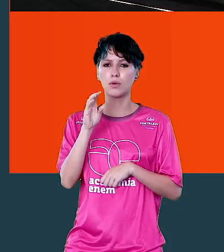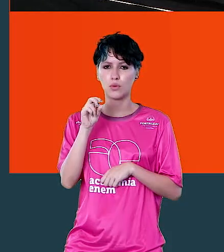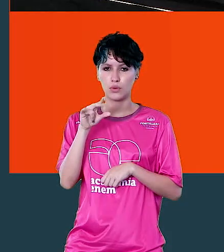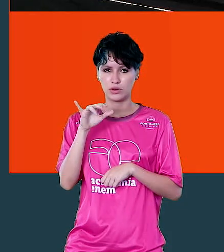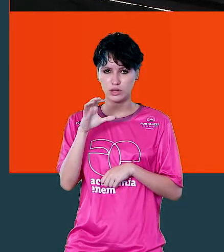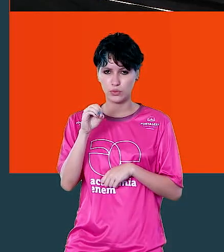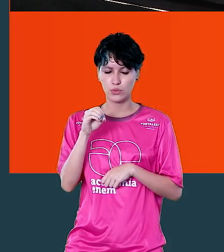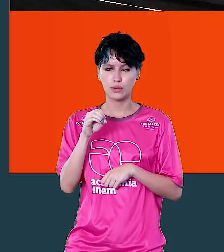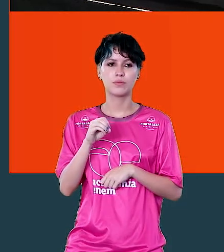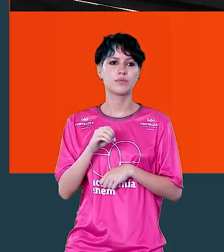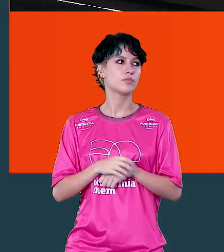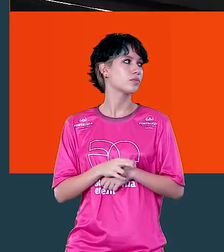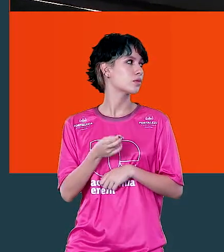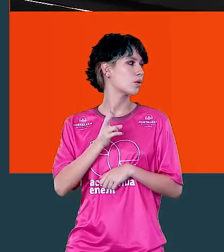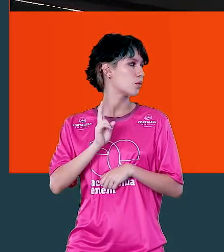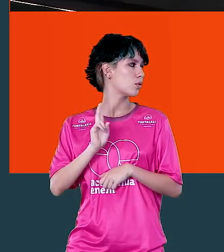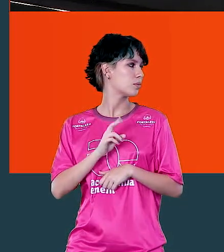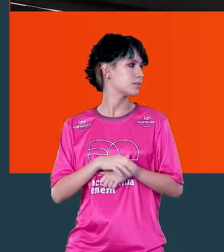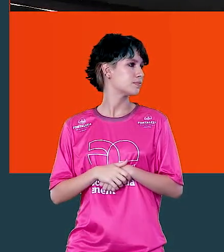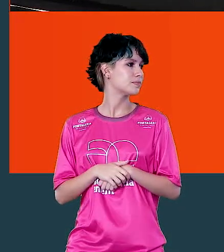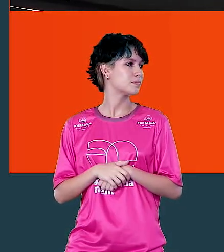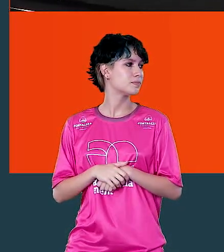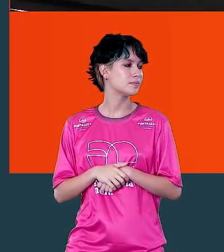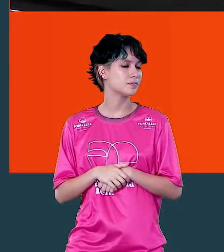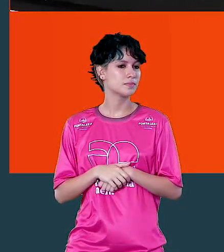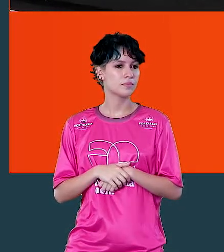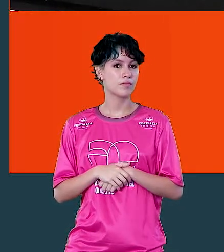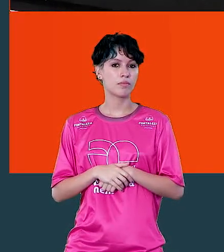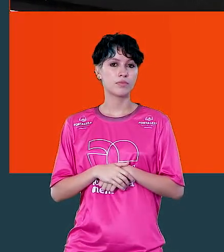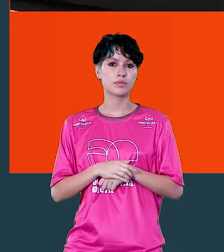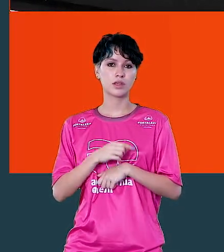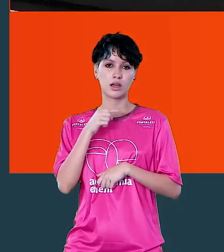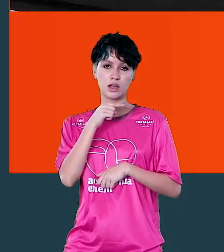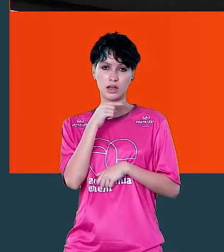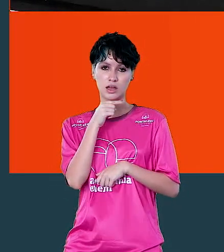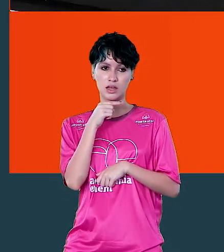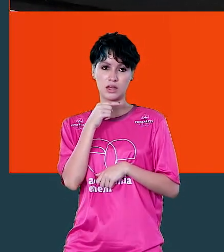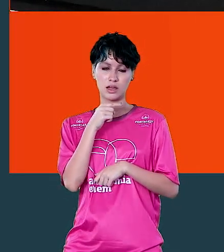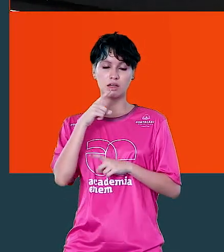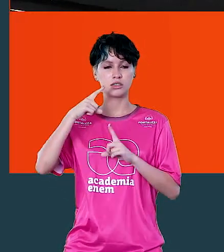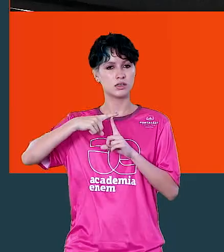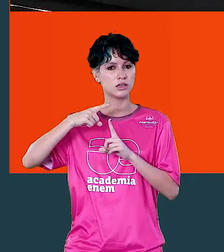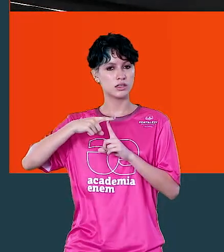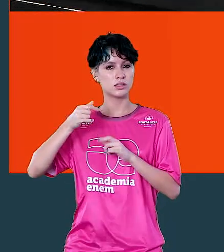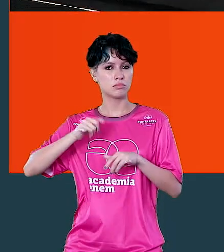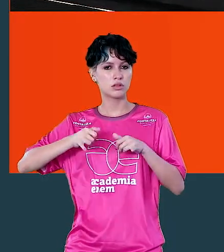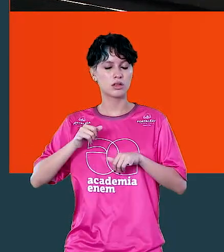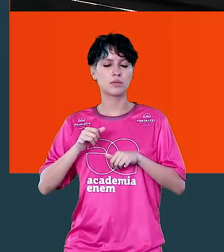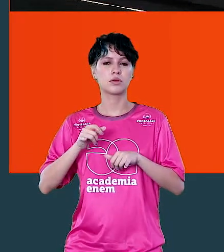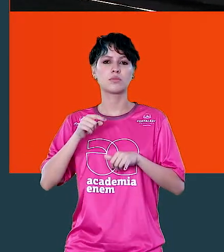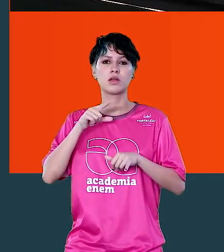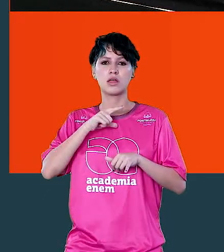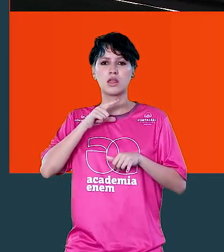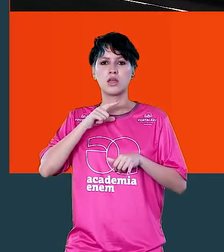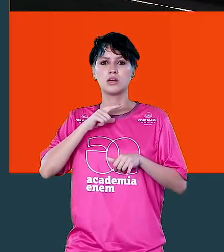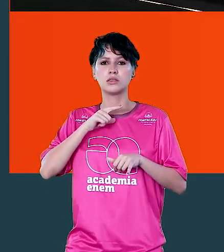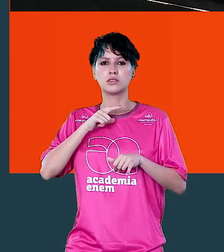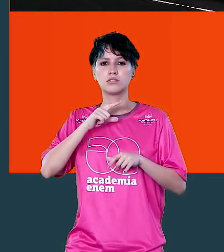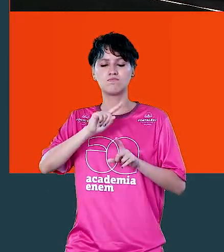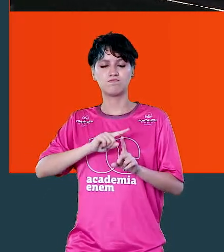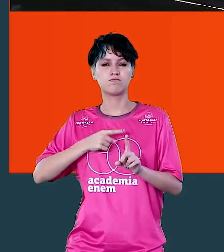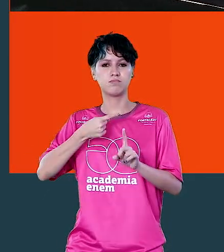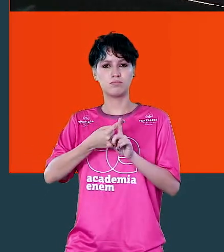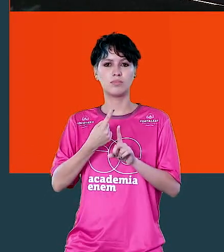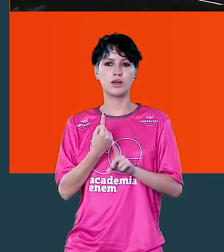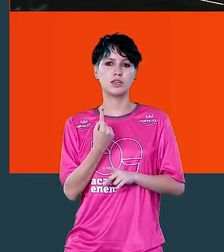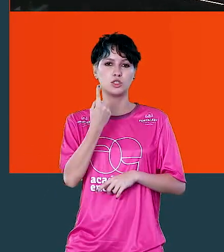nomezinho dele aí, ó. Pessoal, olha como esse elemento químico, esse composto, perdão, é formado por mais de um elemento químico.